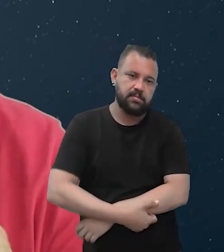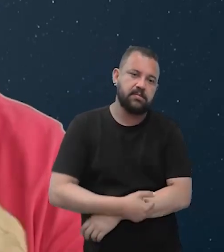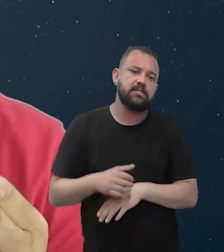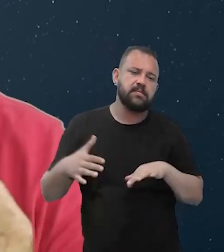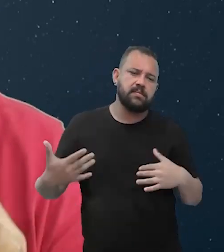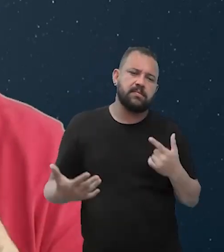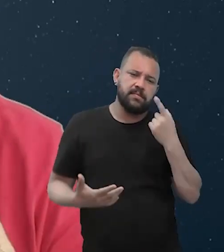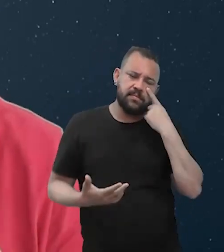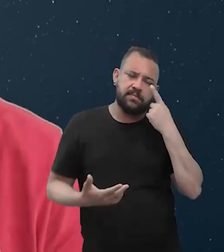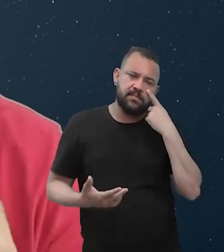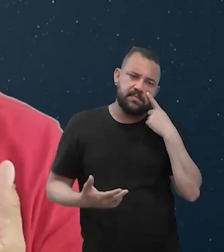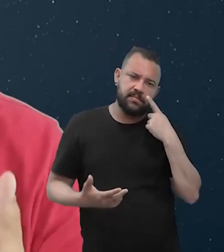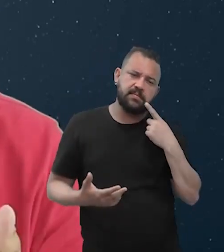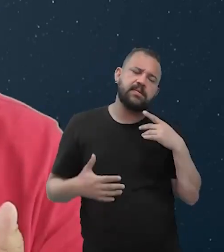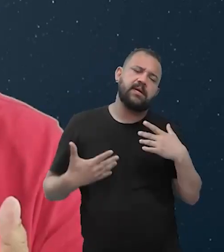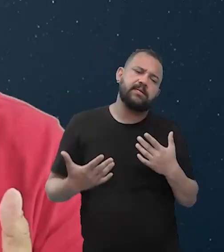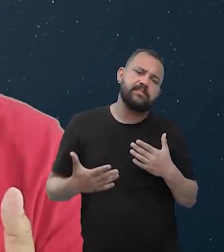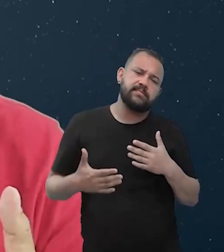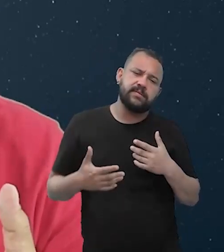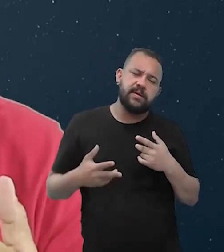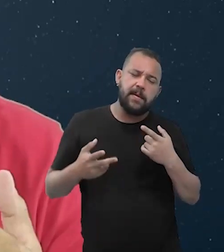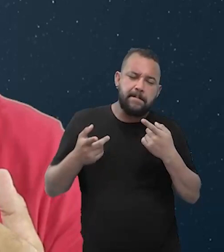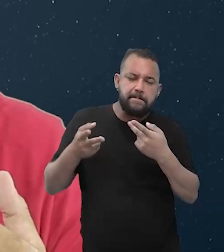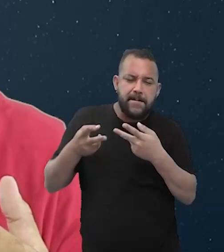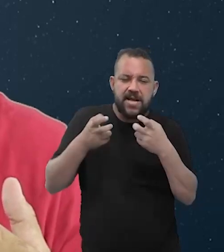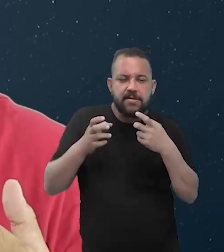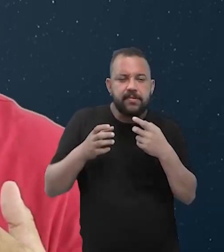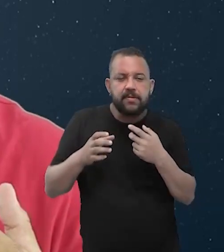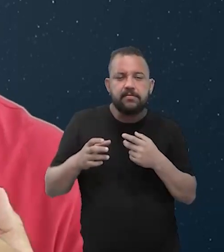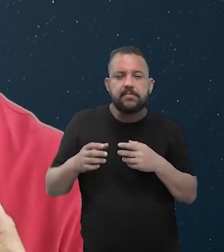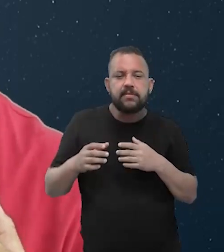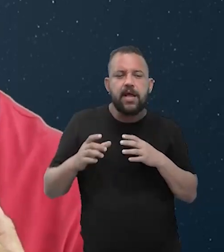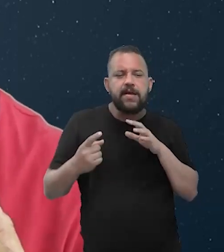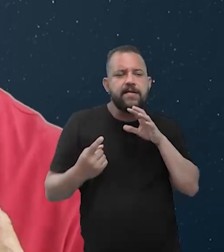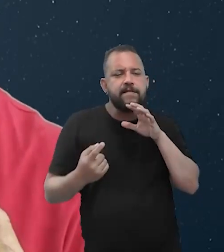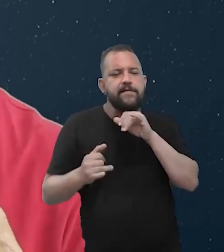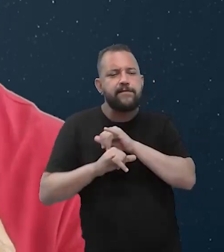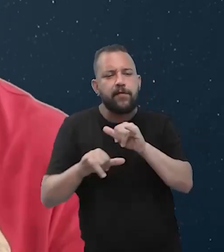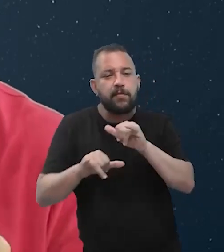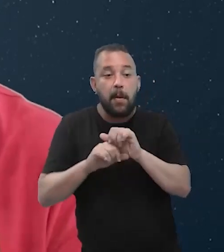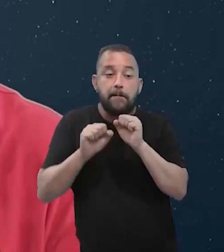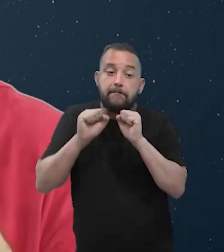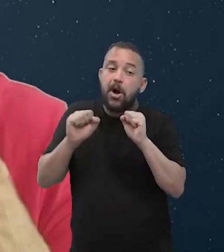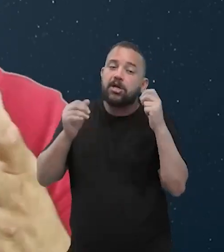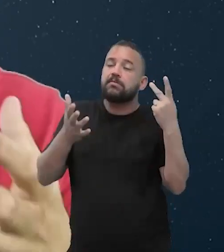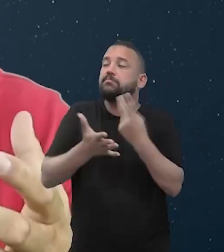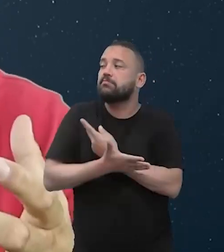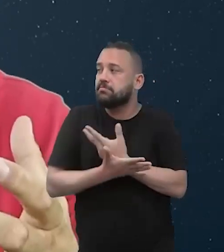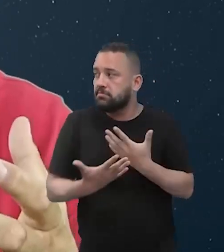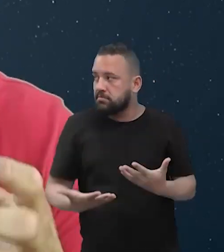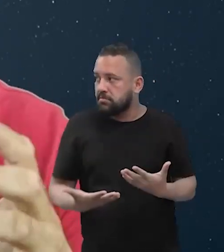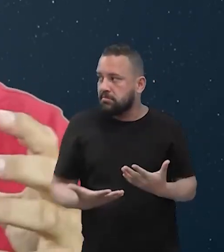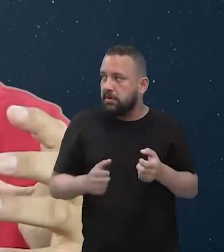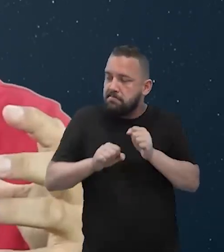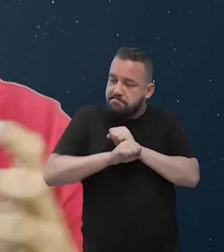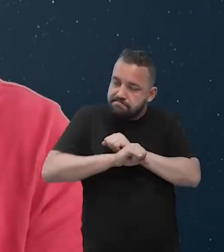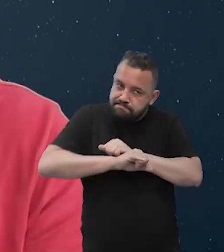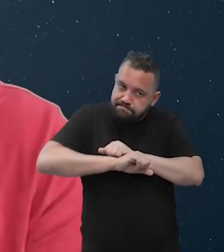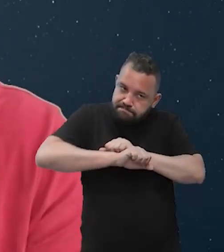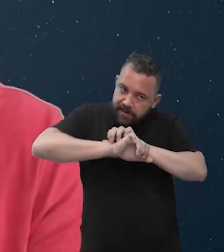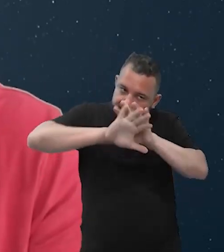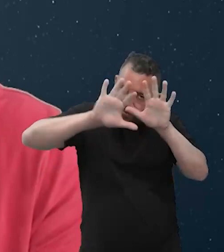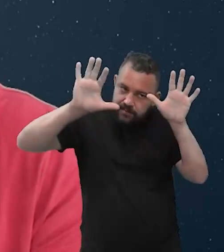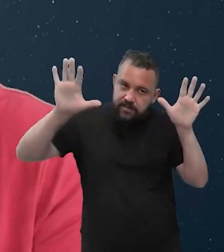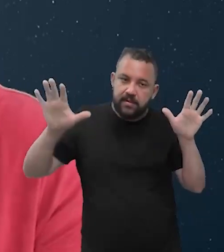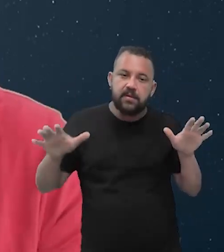que estatística dá para a gente uma tendência, dá para a gente uma informação que pode se expandir a partir